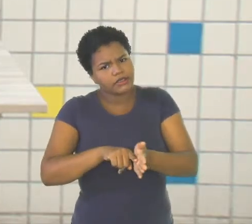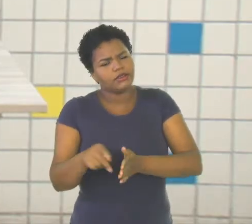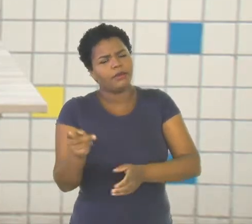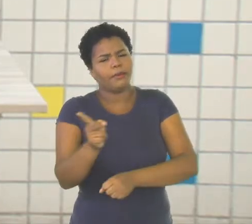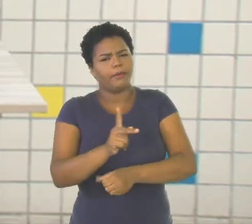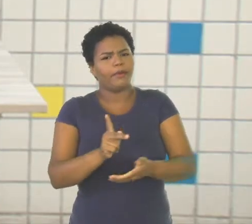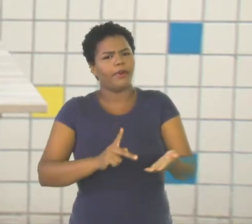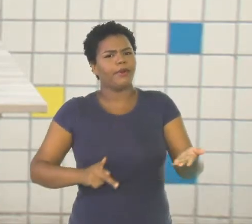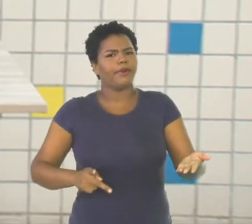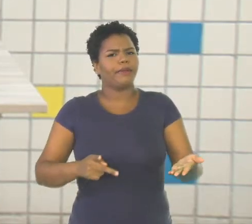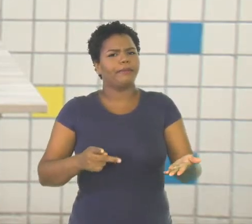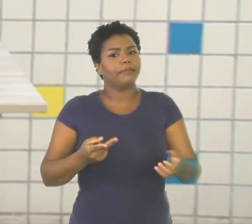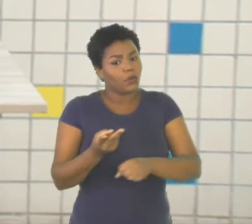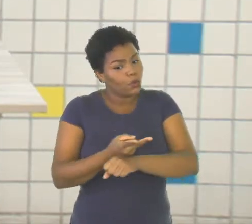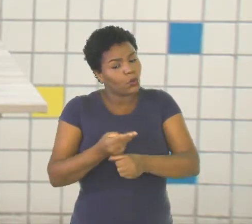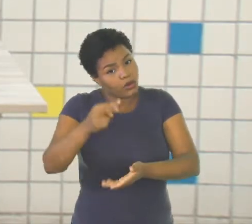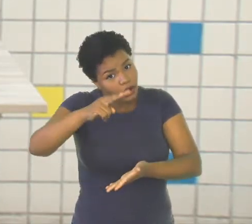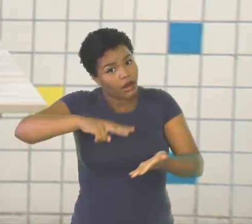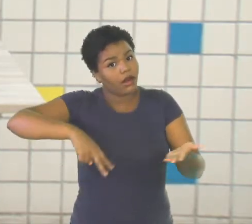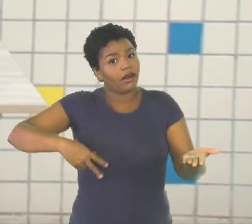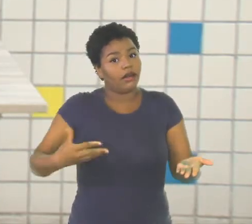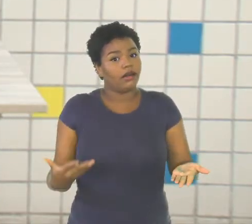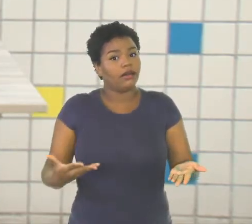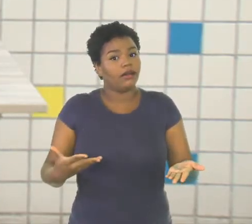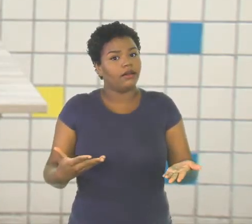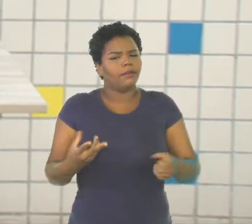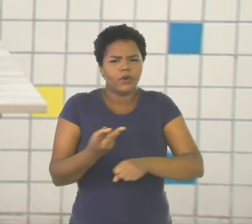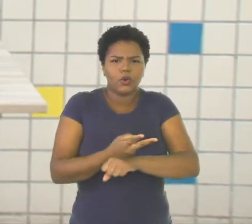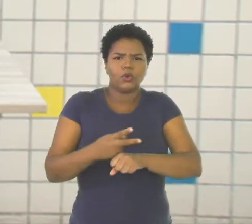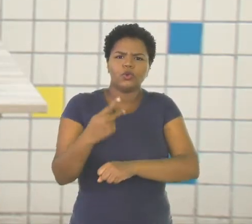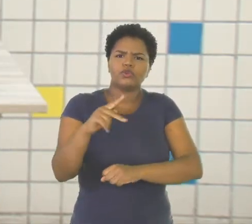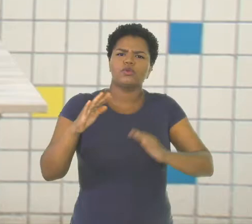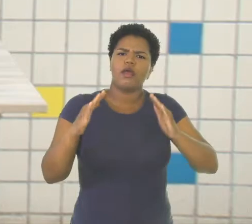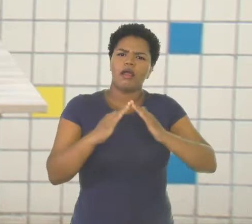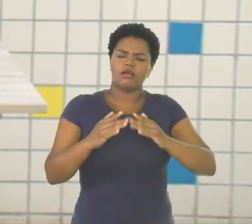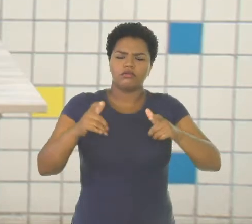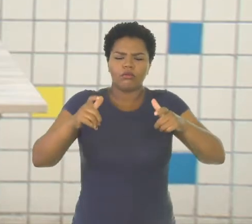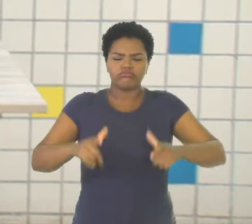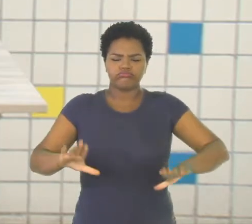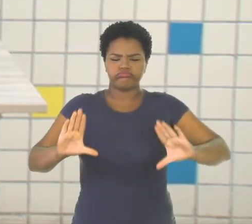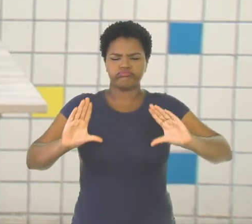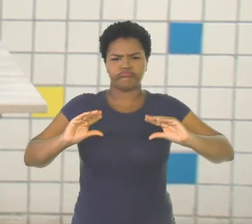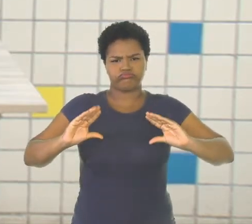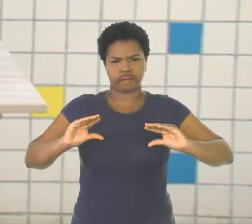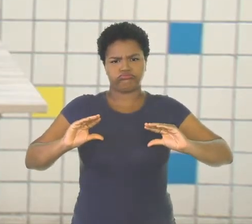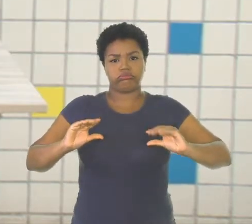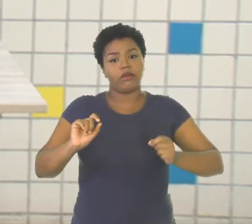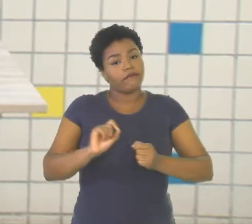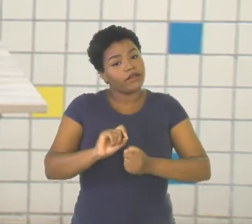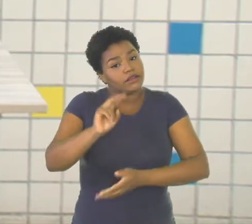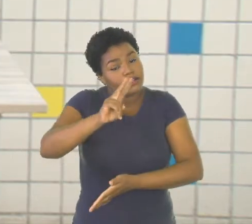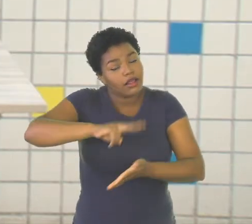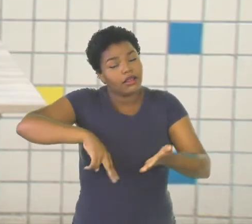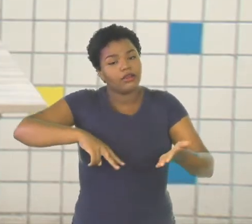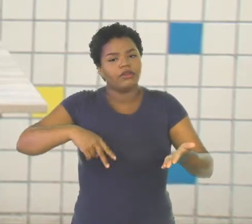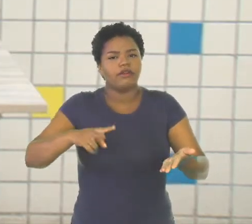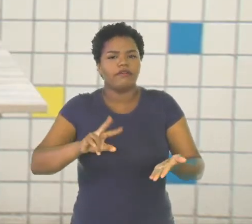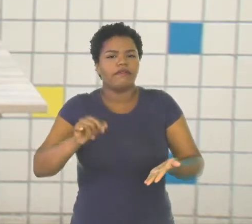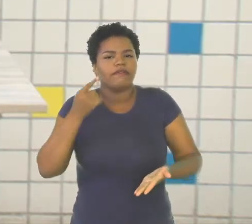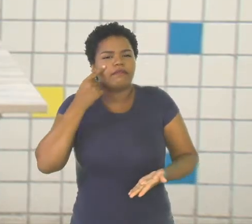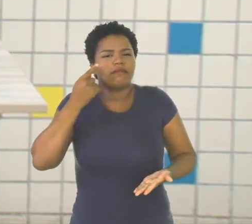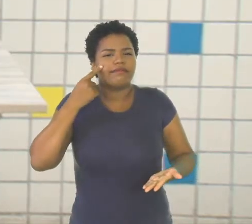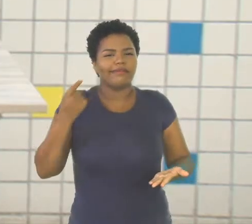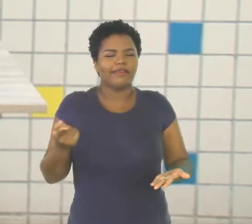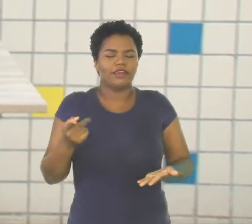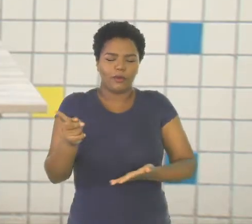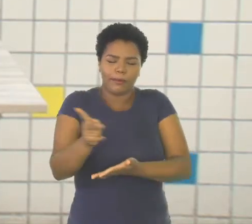ele aí e leia. Busque na sua casa um lugar agradável e faça essa leitura. Você verá que esse poema